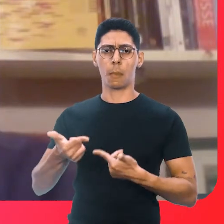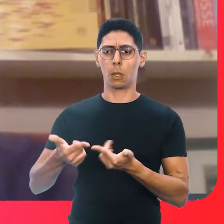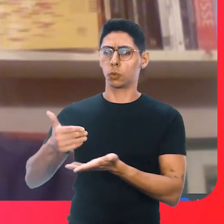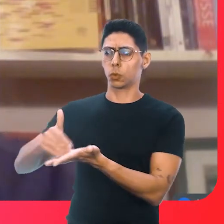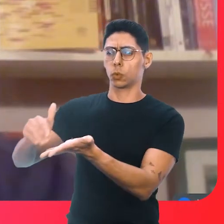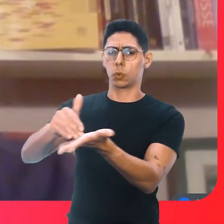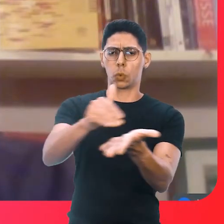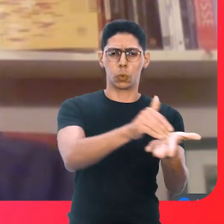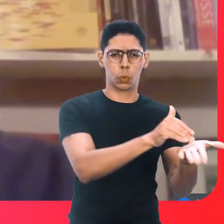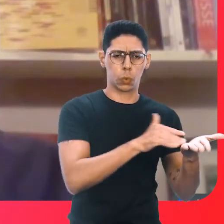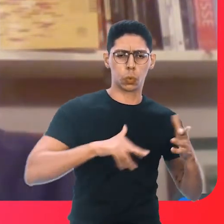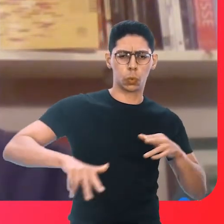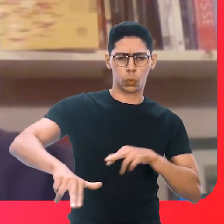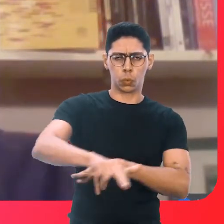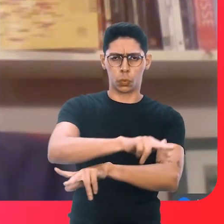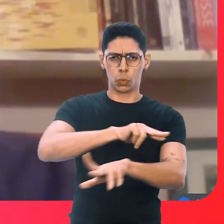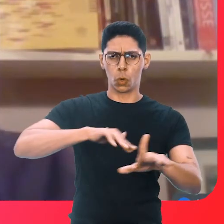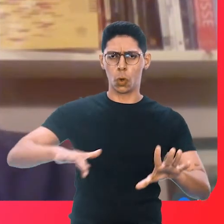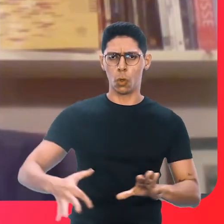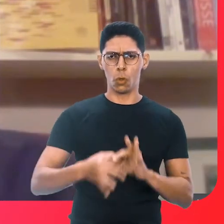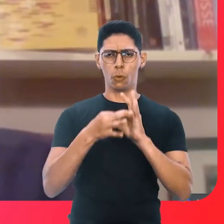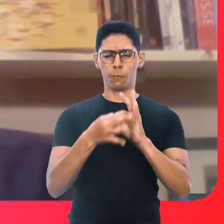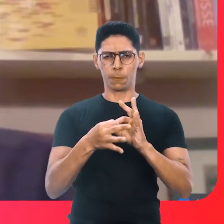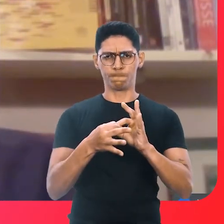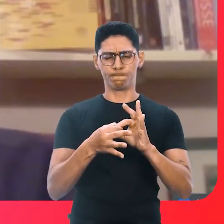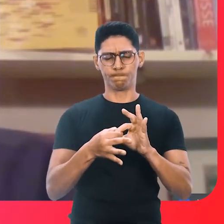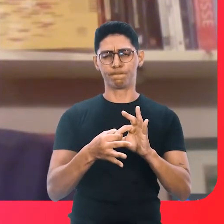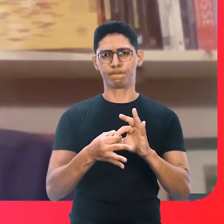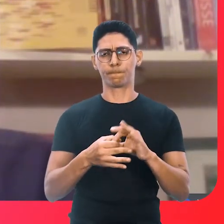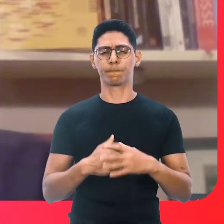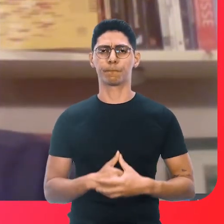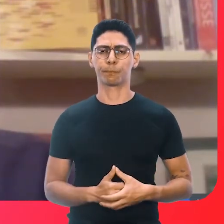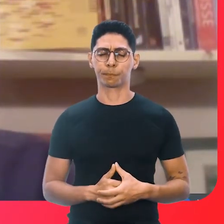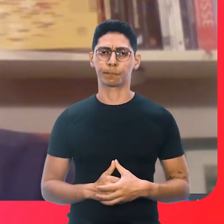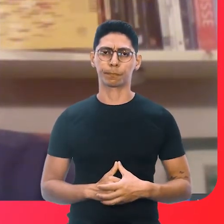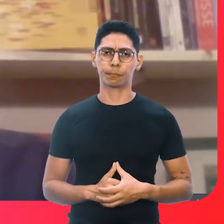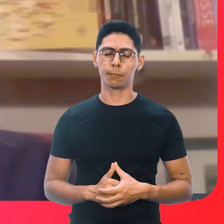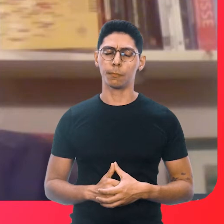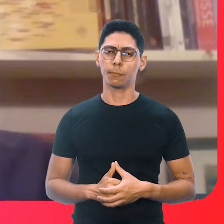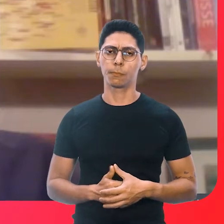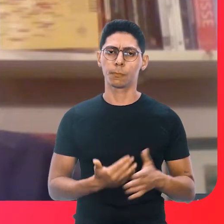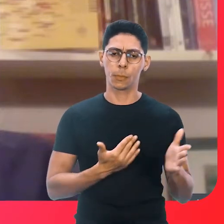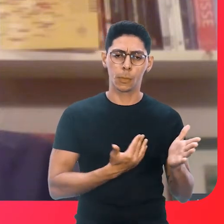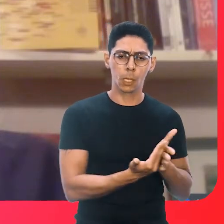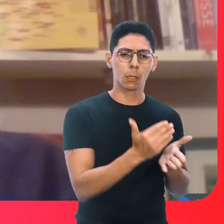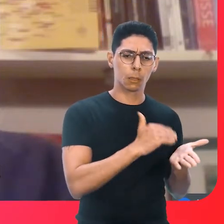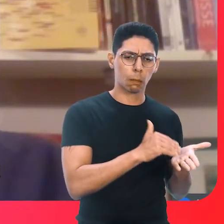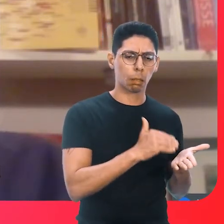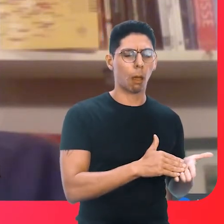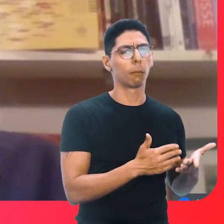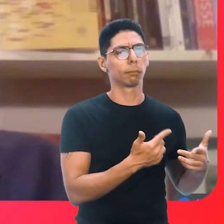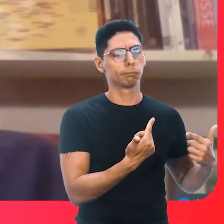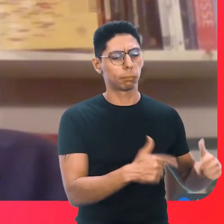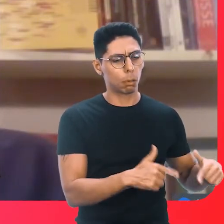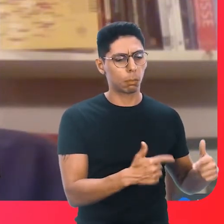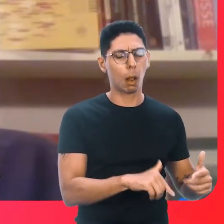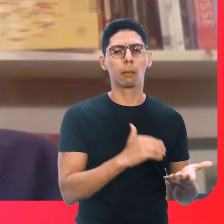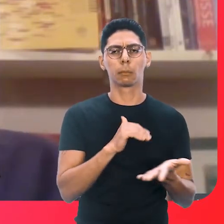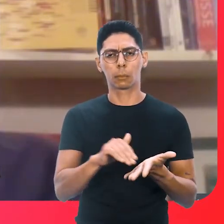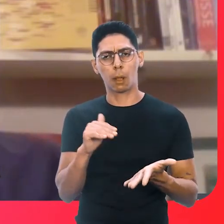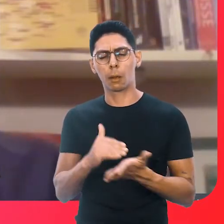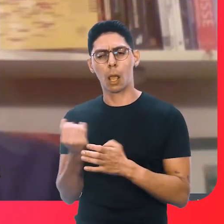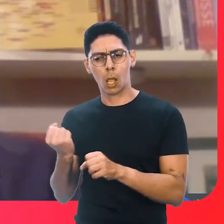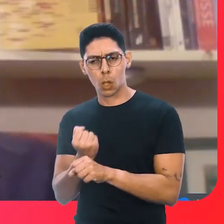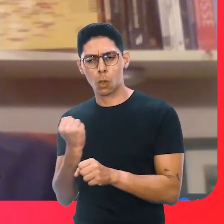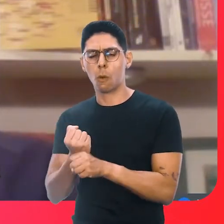intersecretarial entre as diversas secretarias. Envolvemos desde da Secretaria de Serviços, Secretaria de Obras,